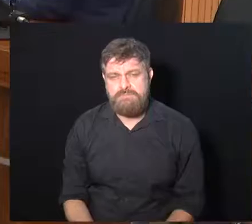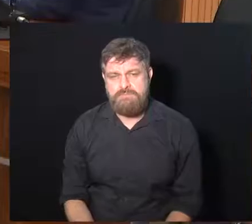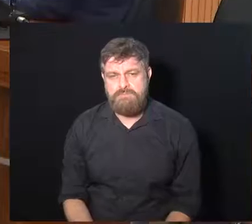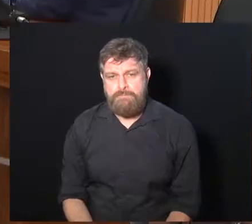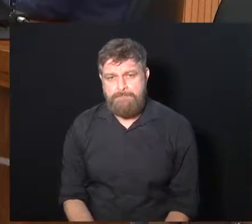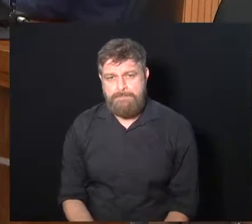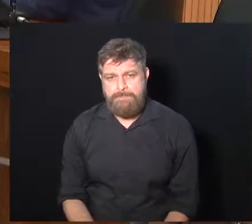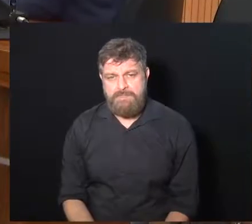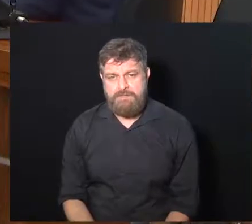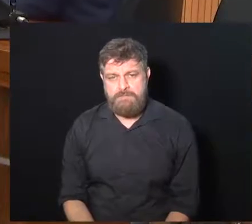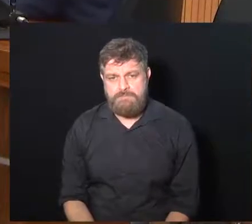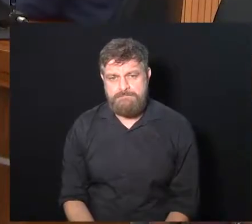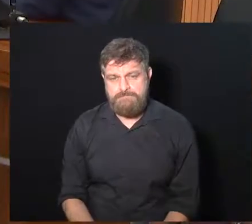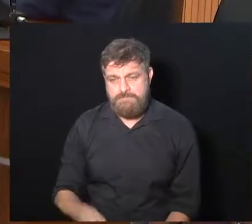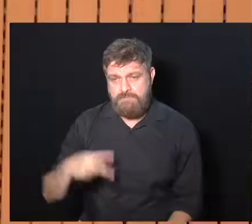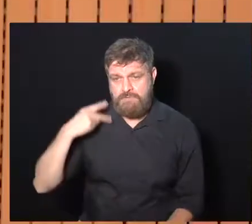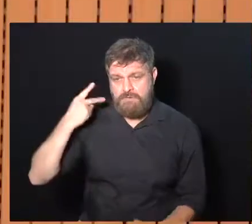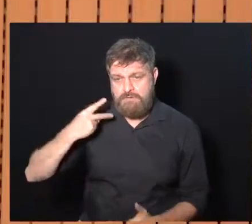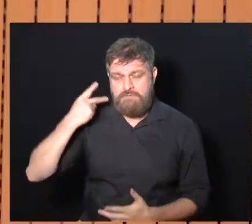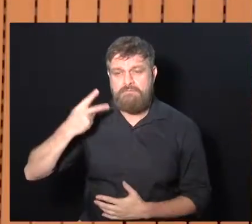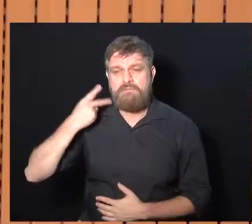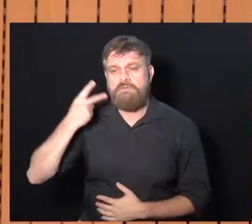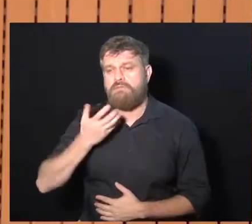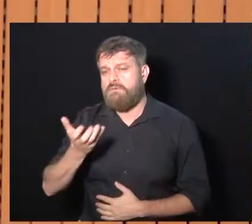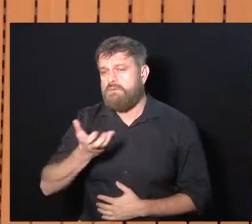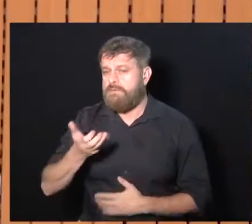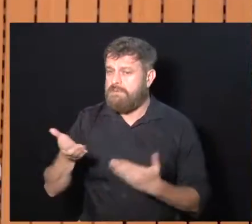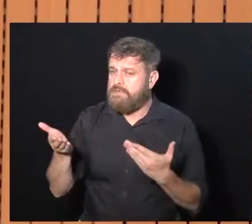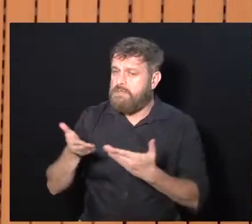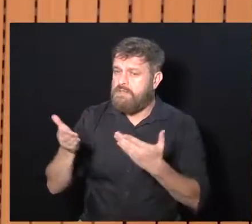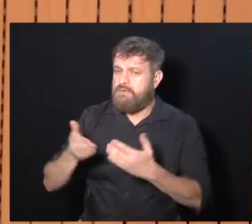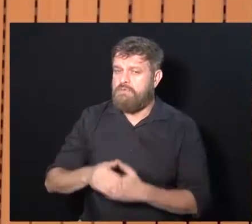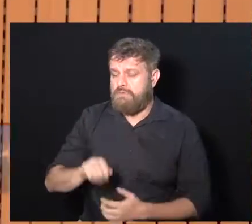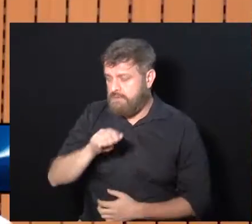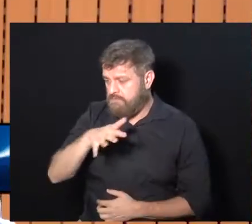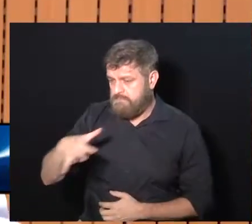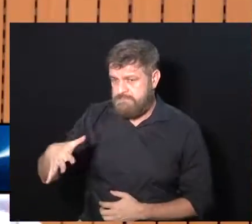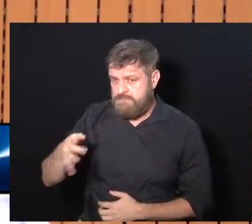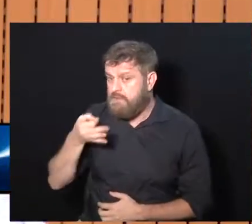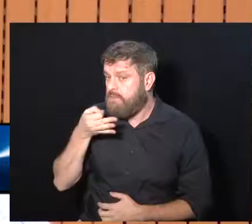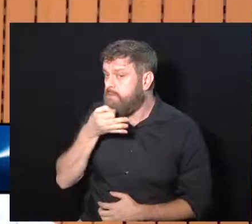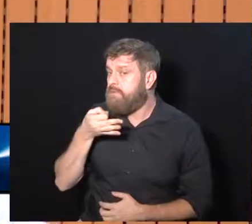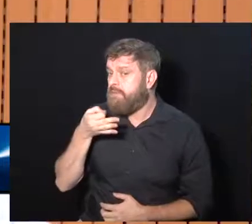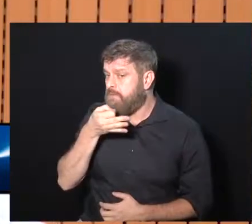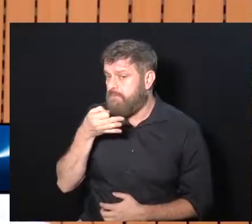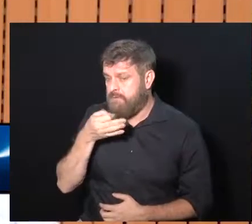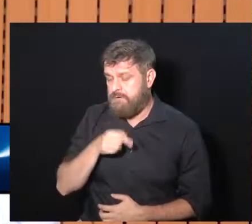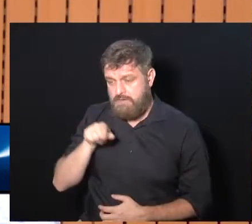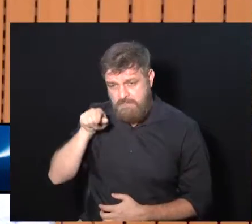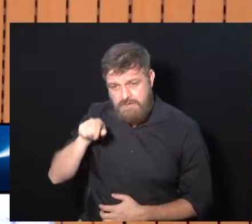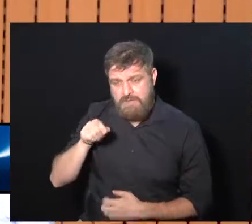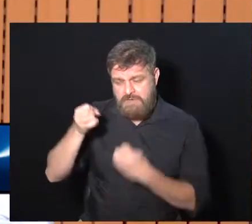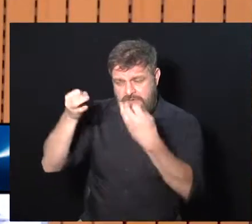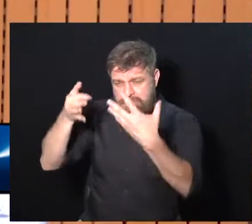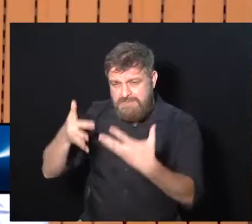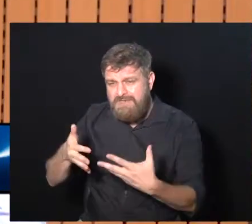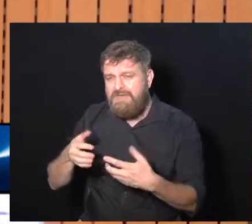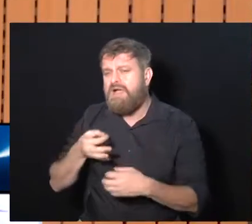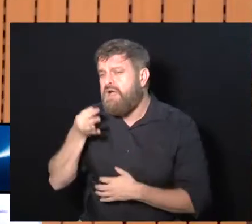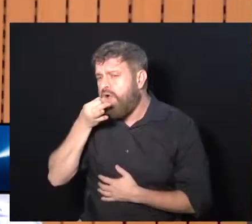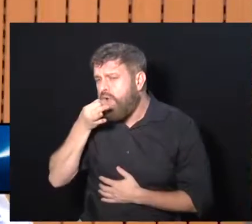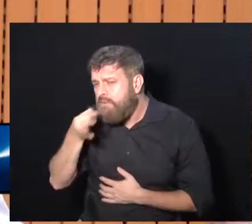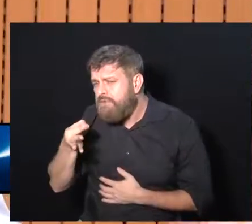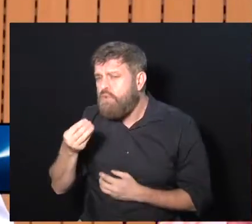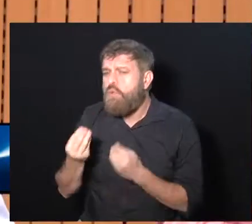Então, vereador, queria passar a palavra ao vereador Sidão Santos, para que ele se posicionasse com relação,